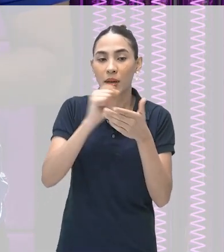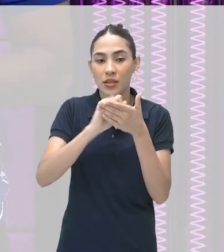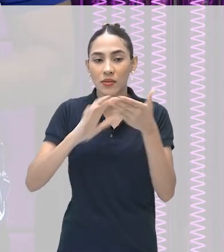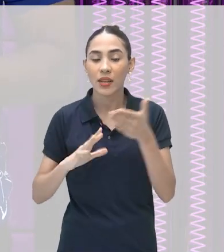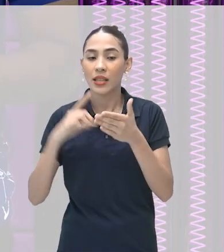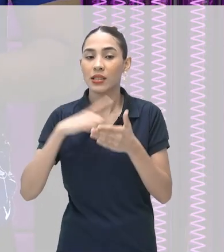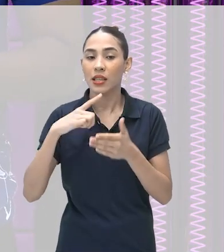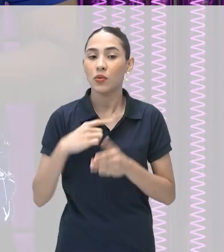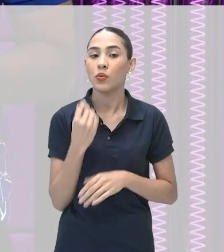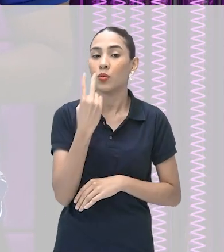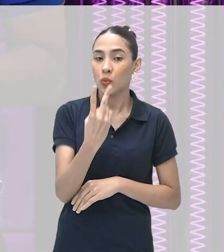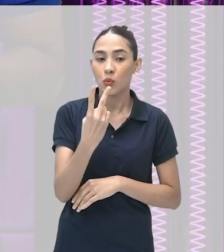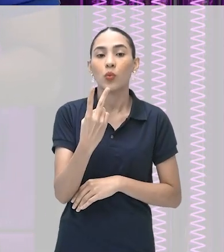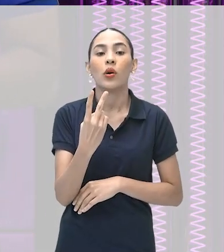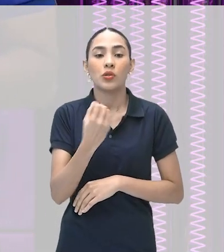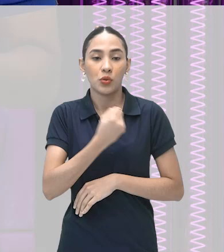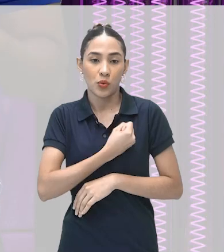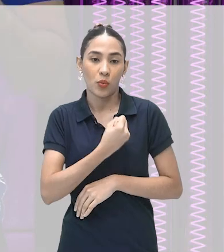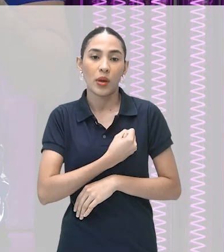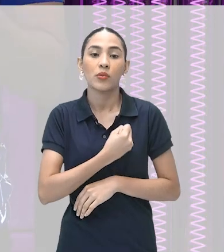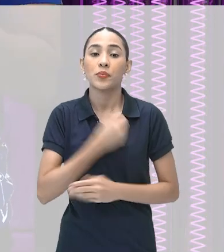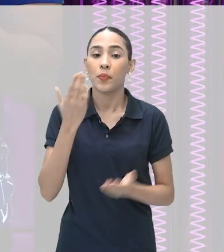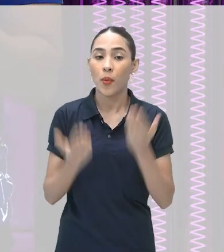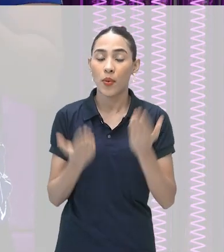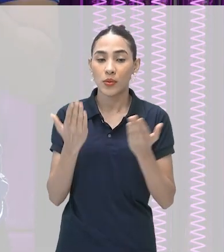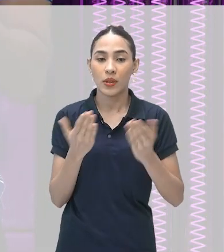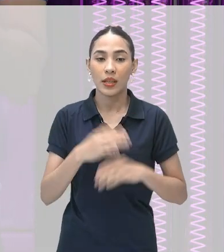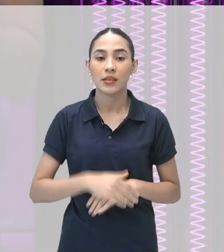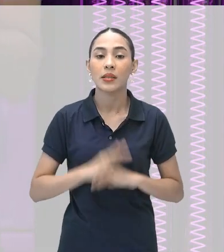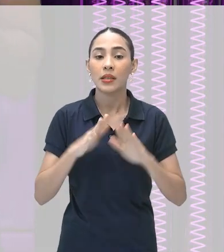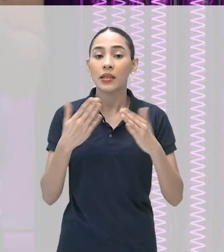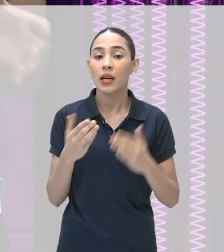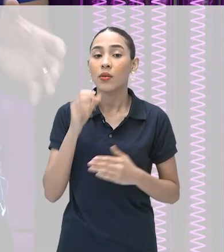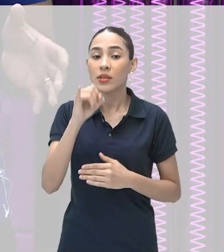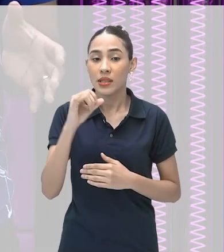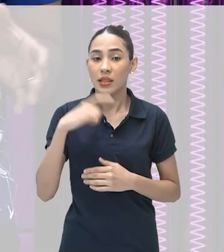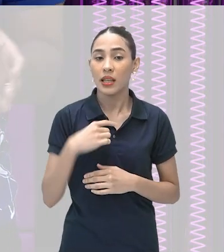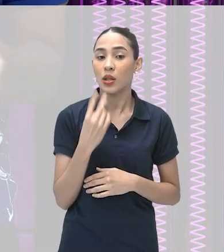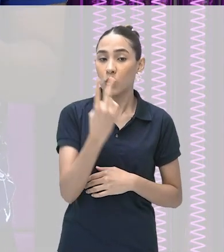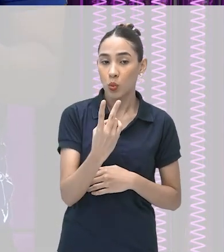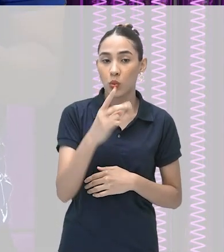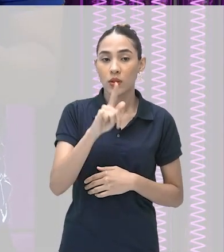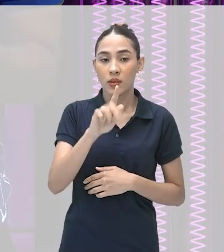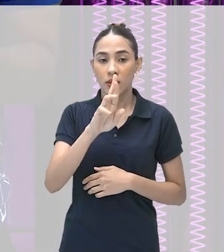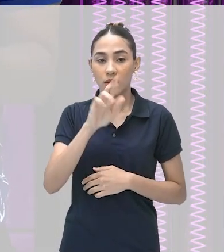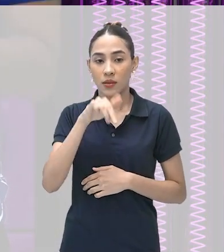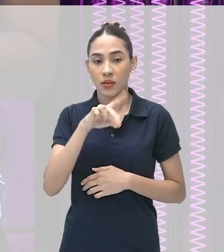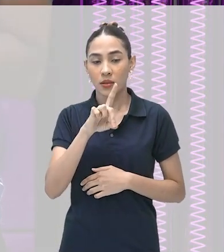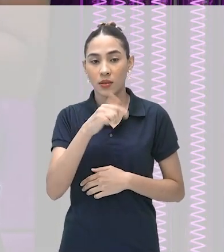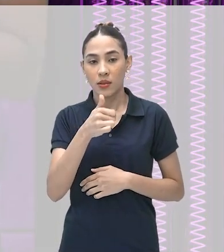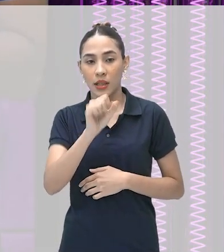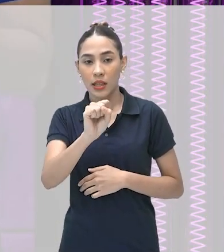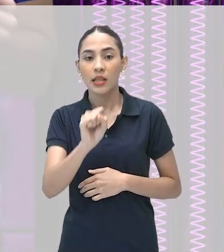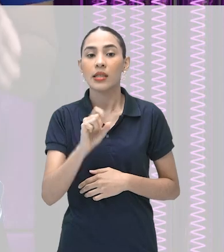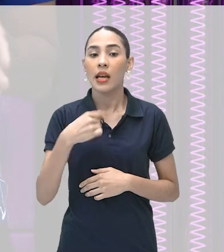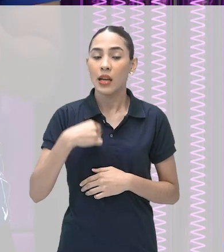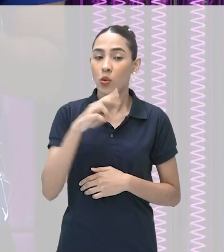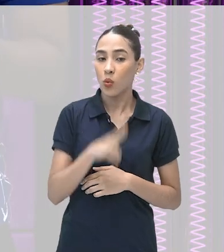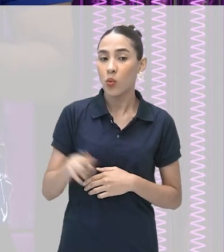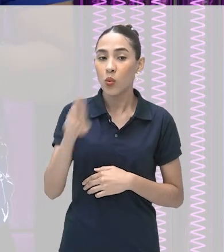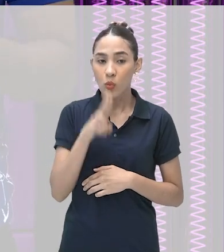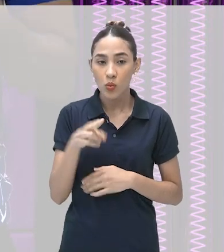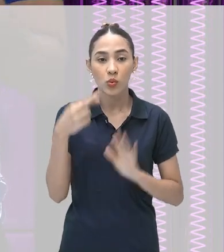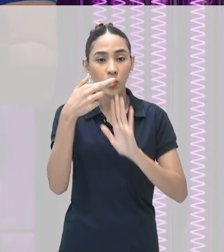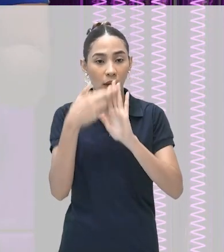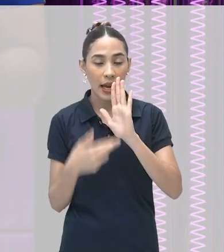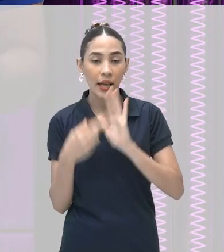apenas duas variáveis proporcionais. Então, quando eu tenho apenas duas grandezas proporcionais, eu uso a regra de três